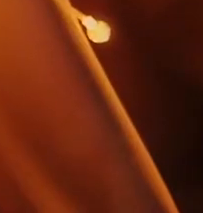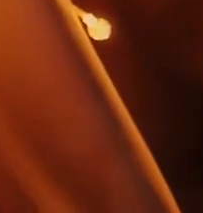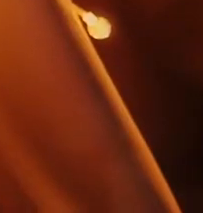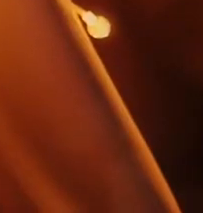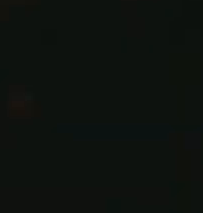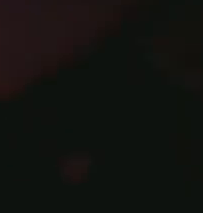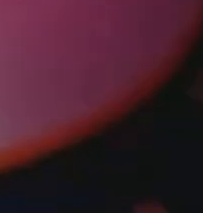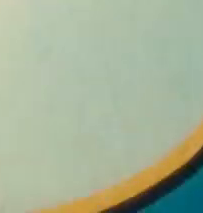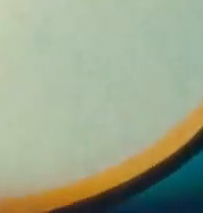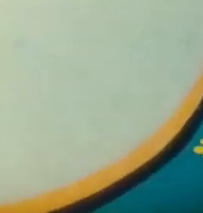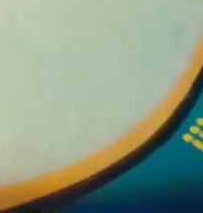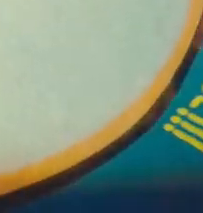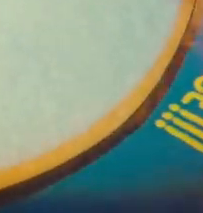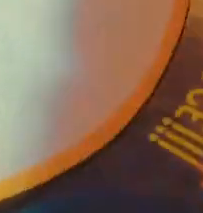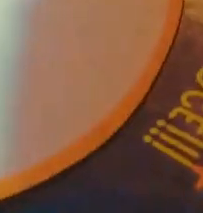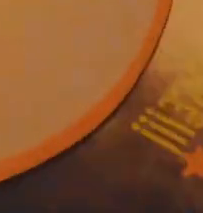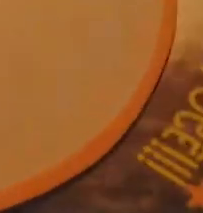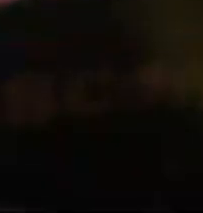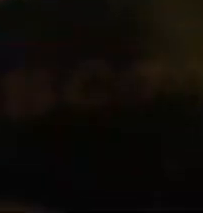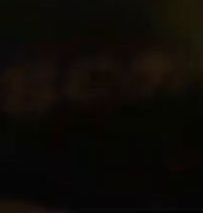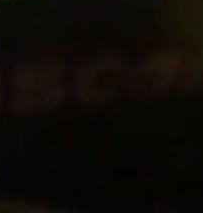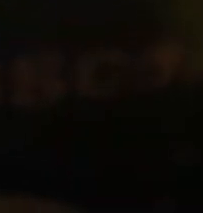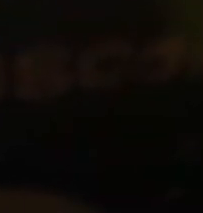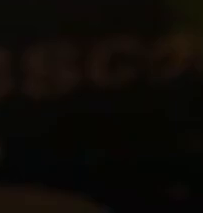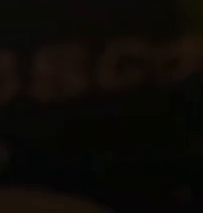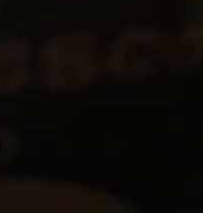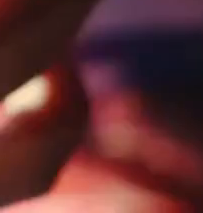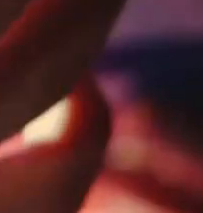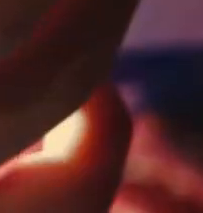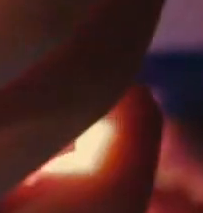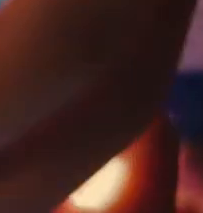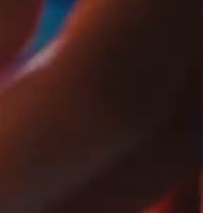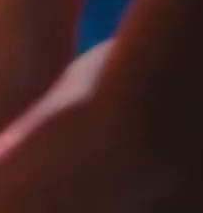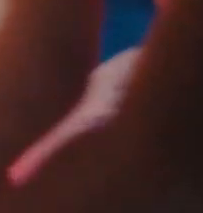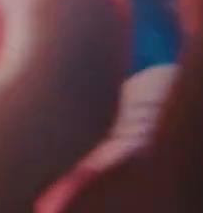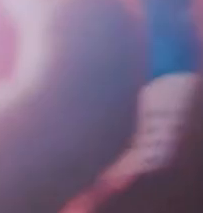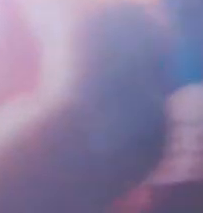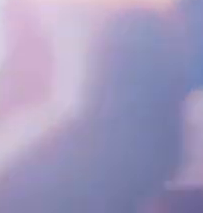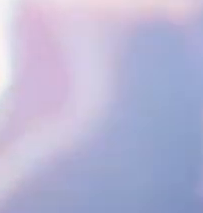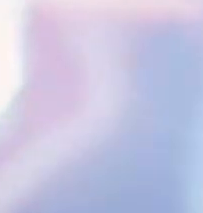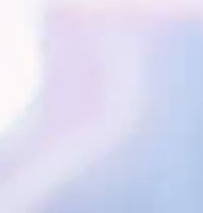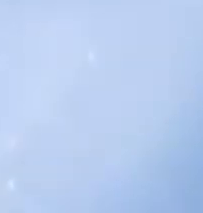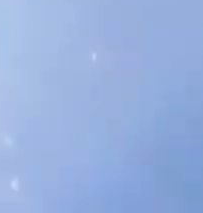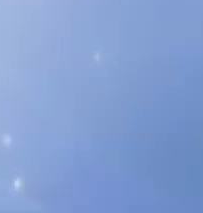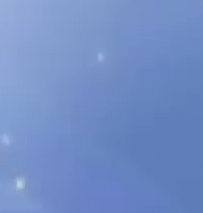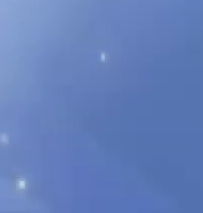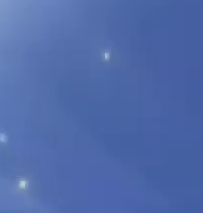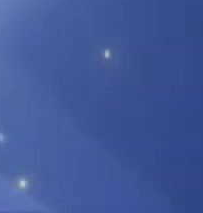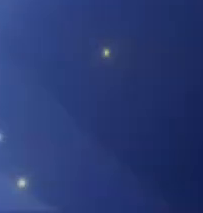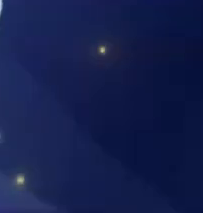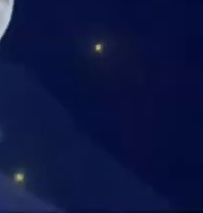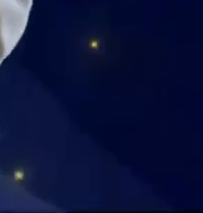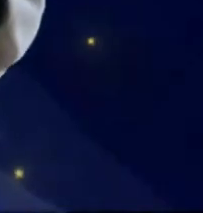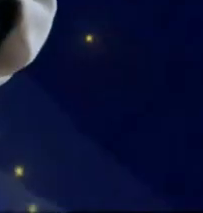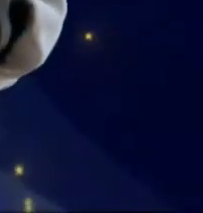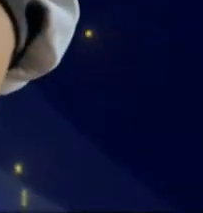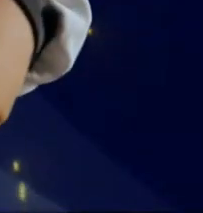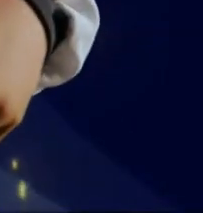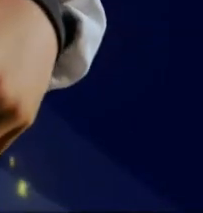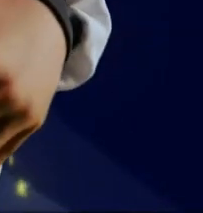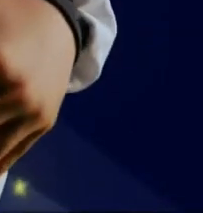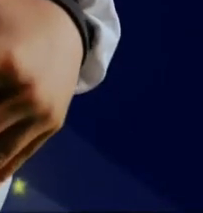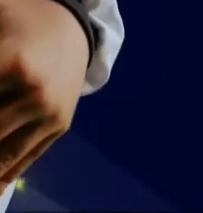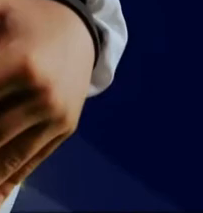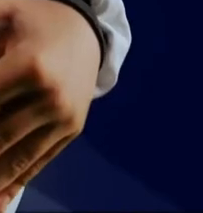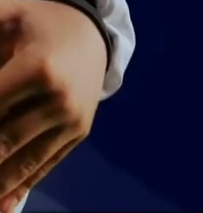movido pela criatividade um astronauta viajava por um universo de histórias transitando entre